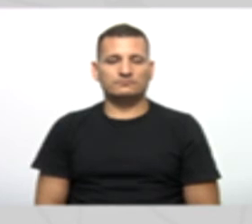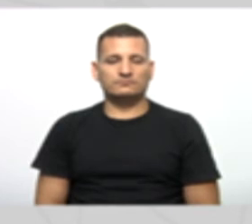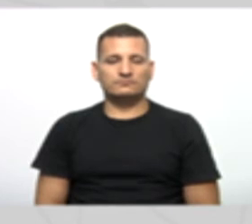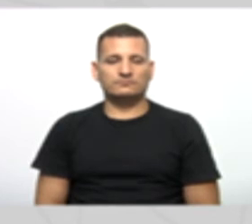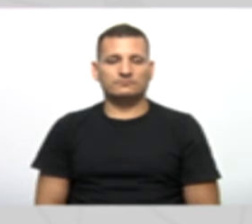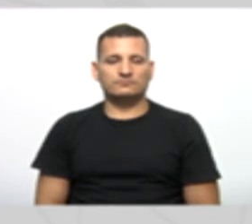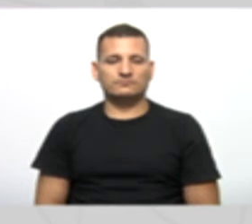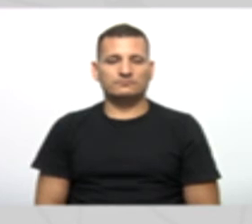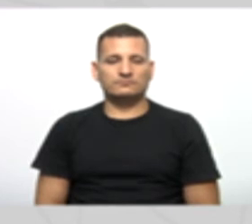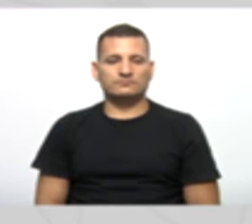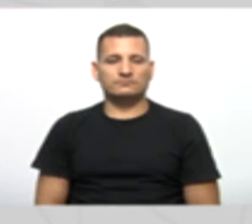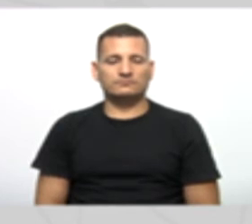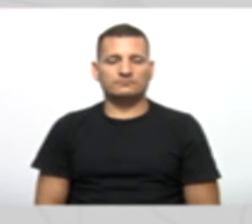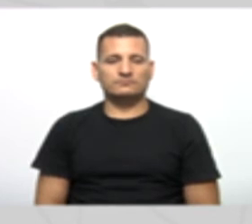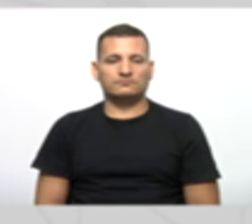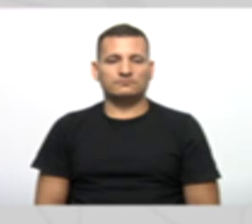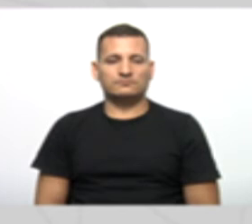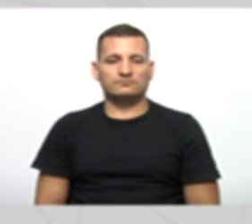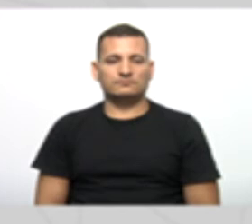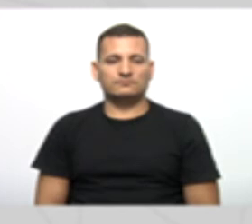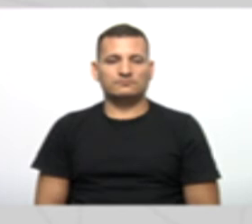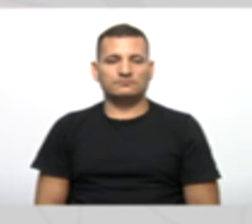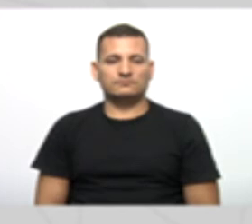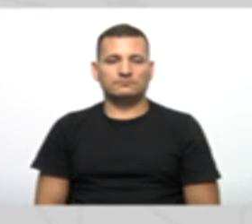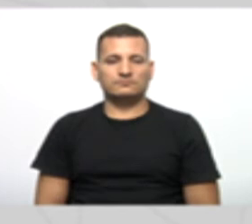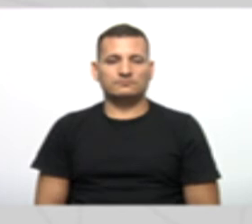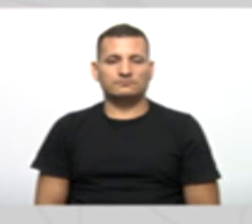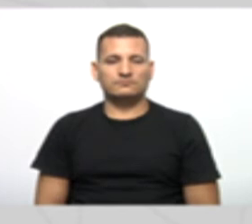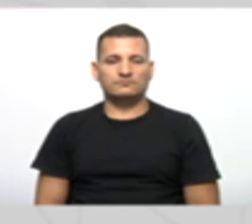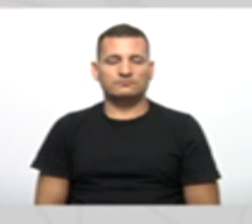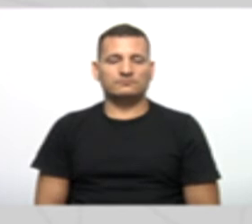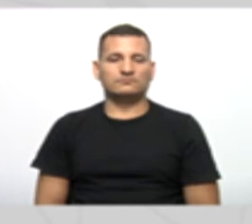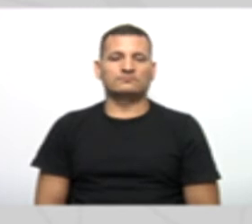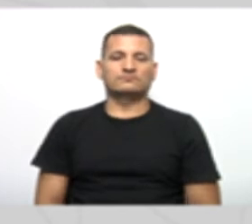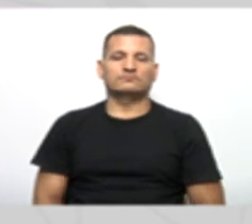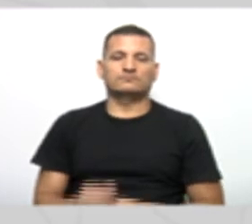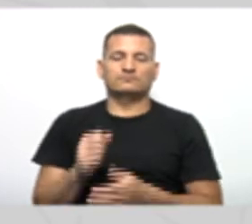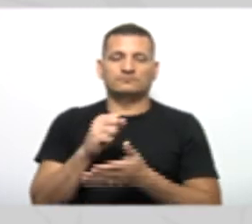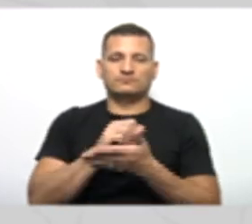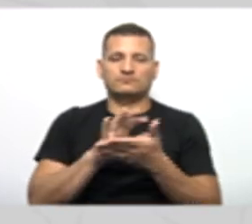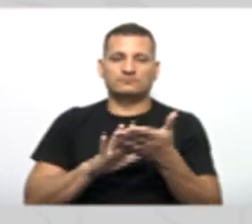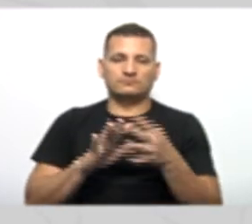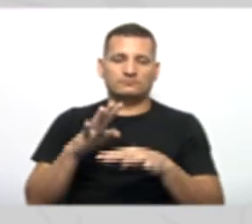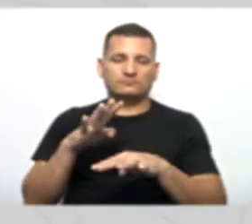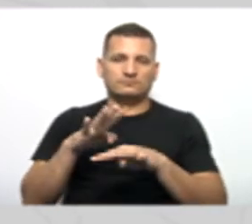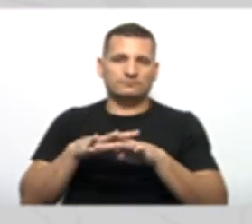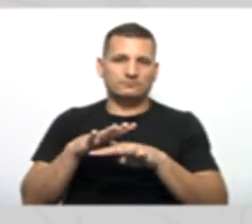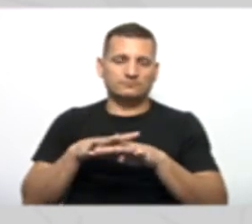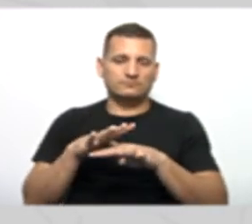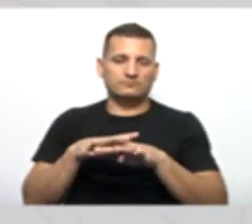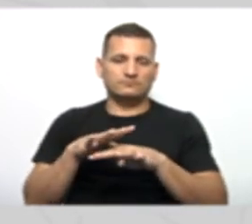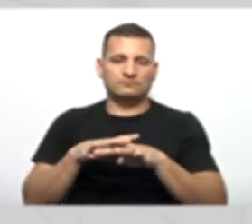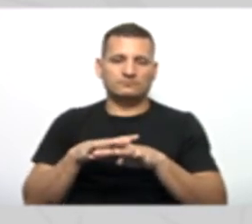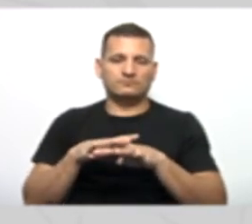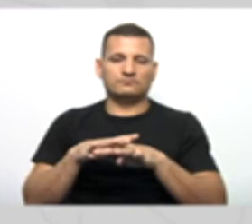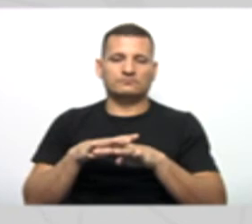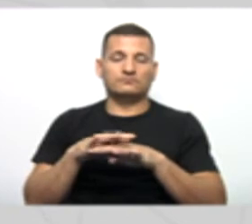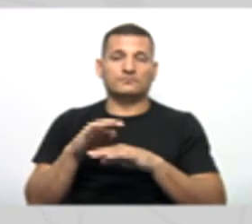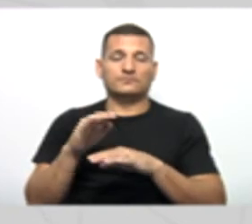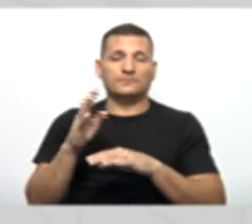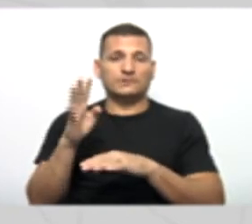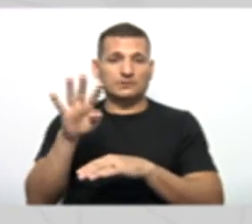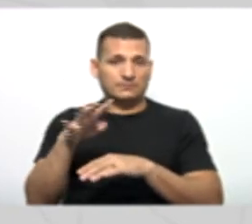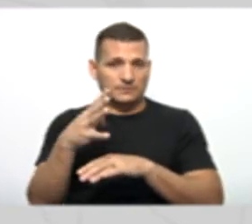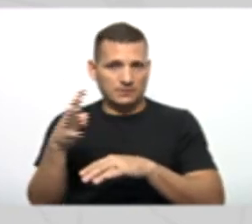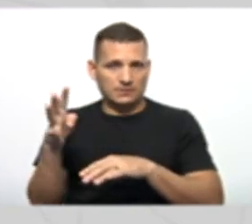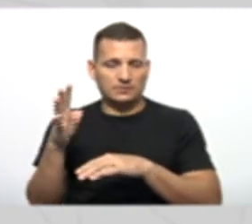a nossa questão 3 solicita aqui que seja inserida uma tarefa de matemática, né? Que você faça uma tarefa de